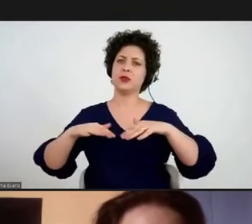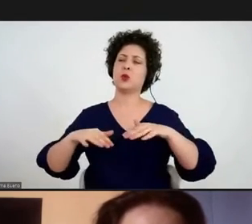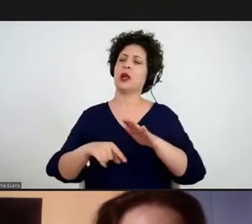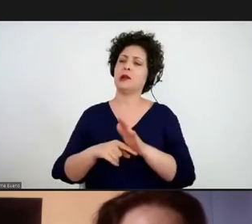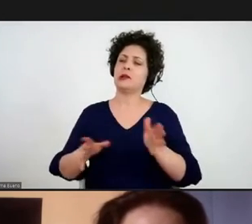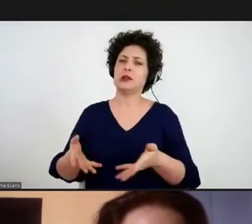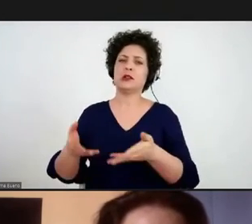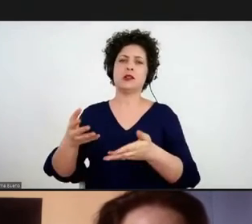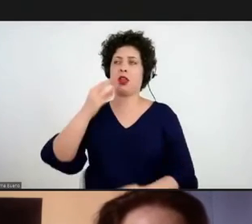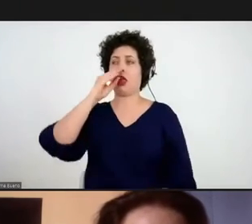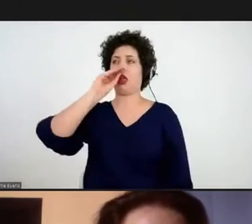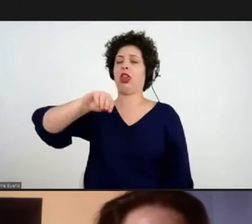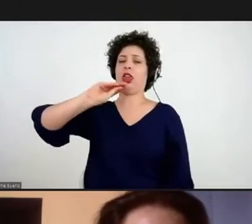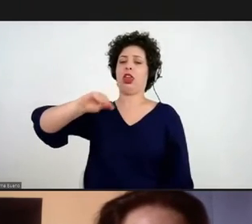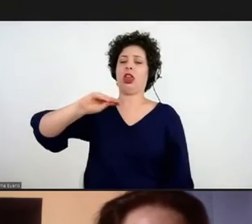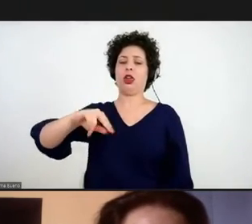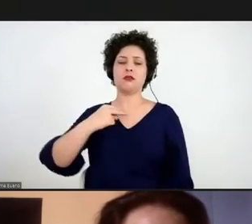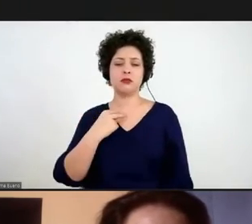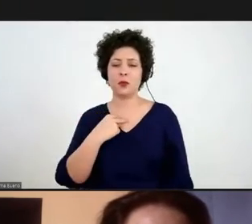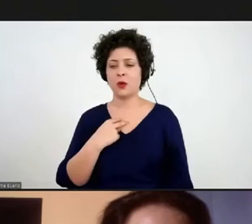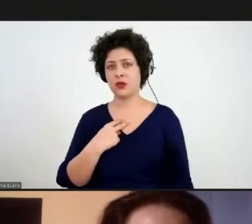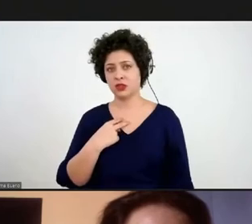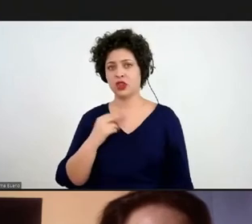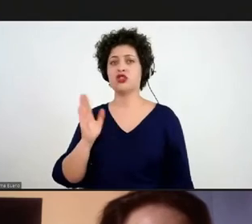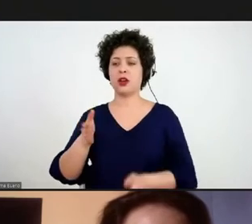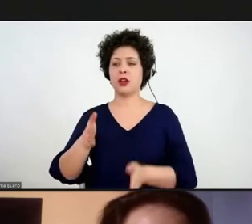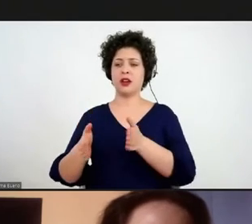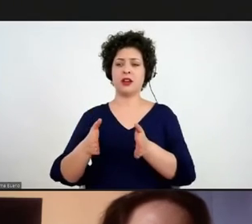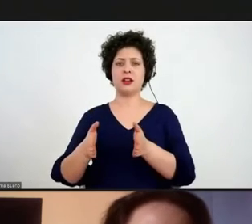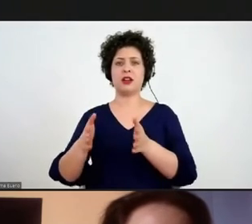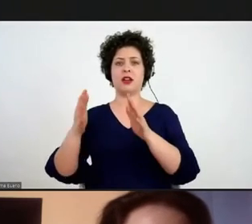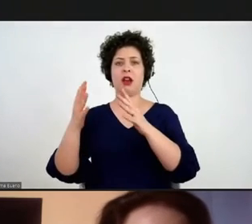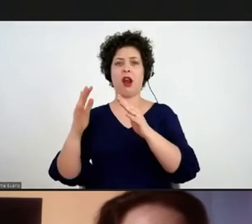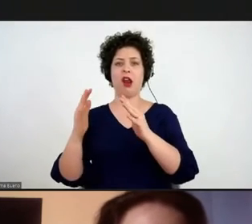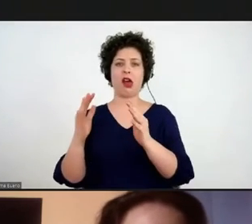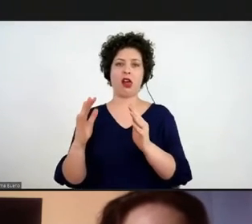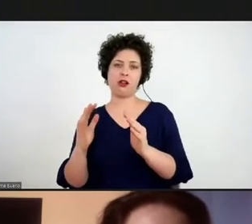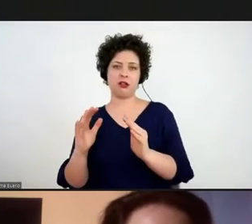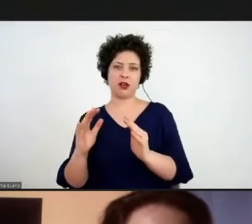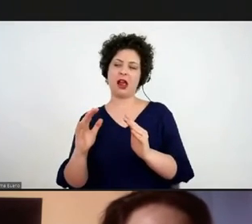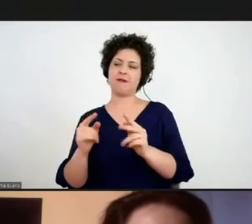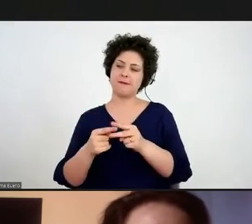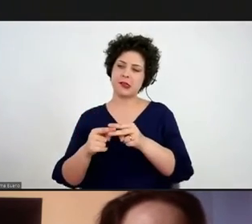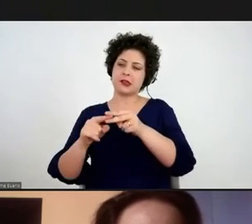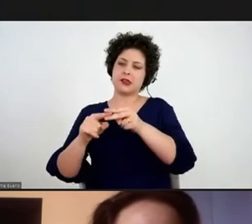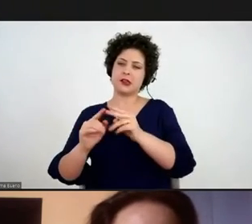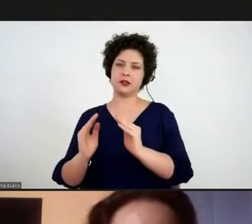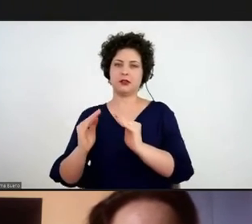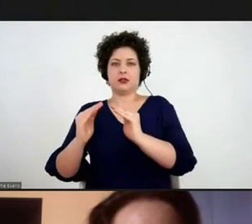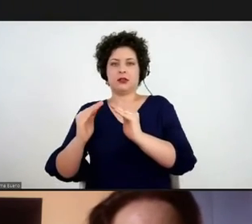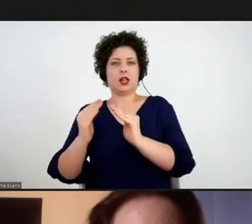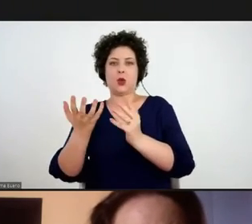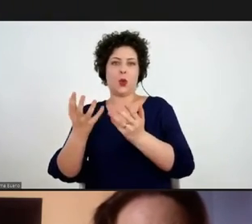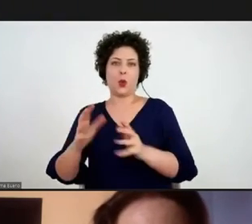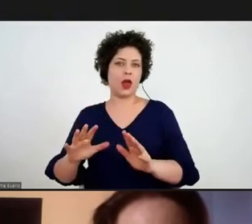ficar esquecido e ser. Ela já chegou em épocas dela estar quase caindo, aí recupera, né? A gente não quer que ela